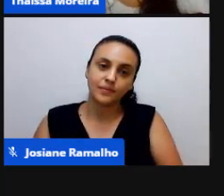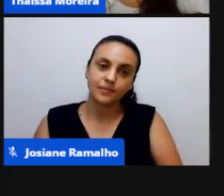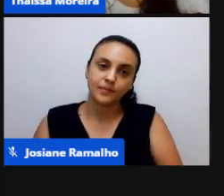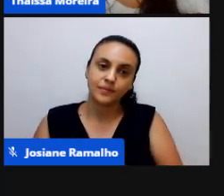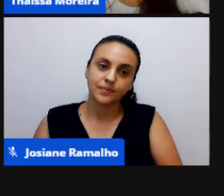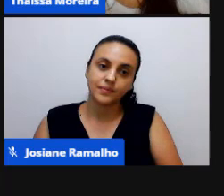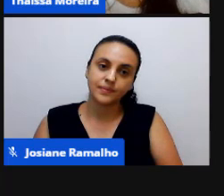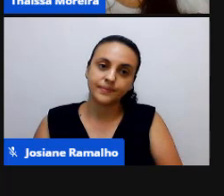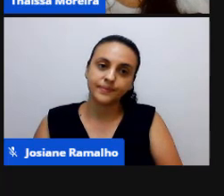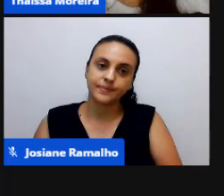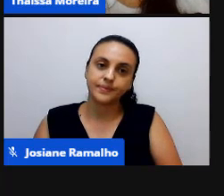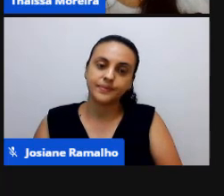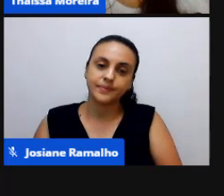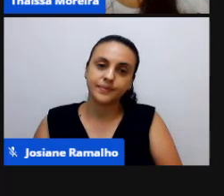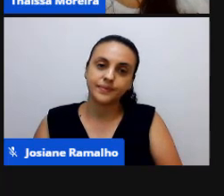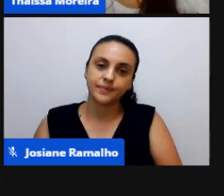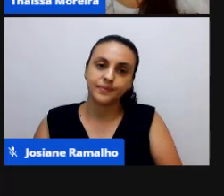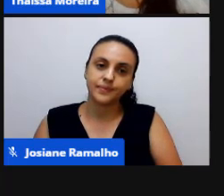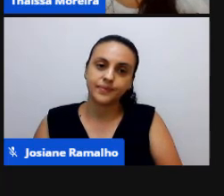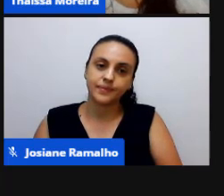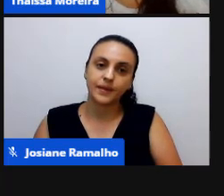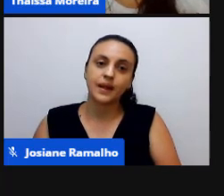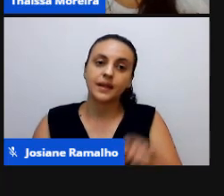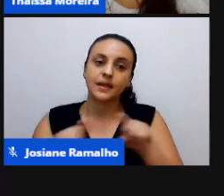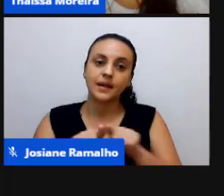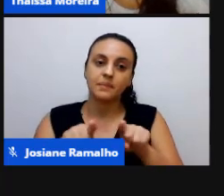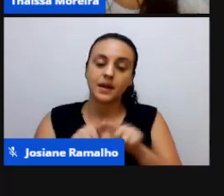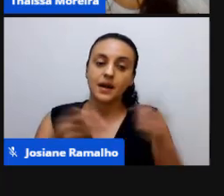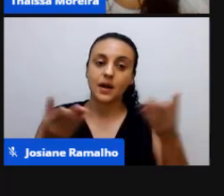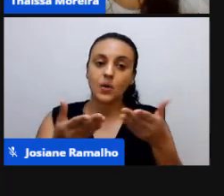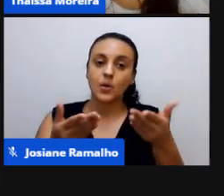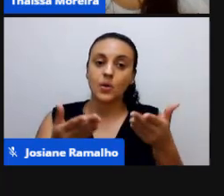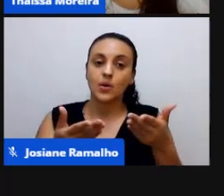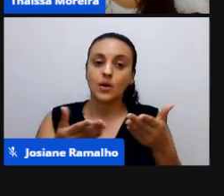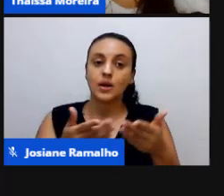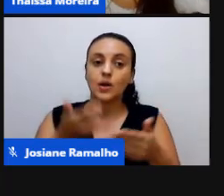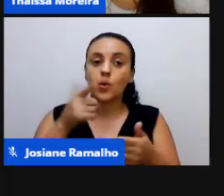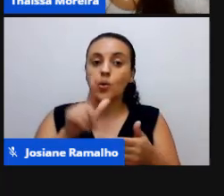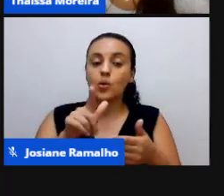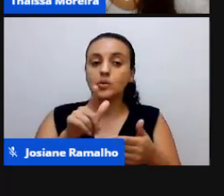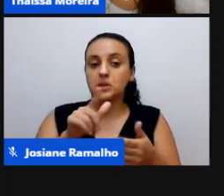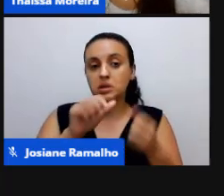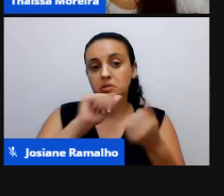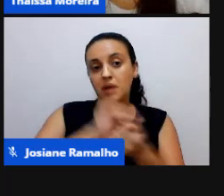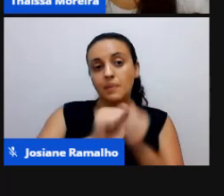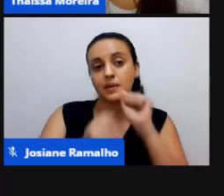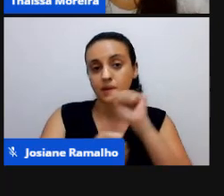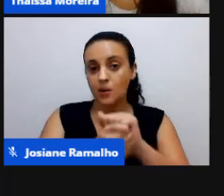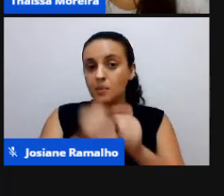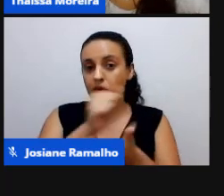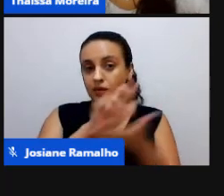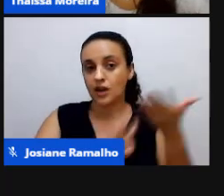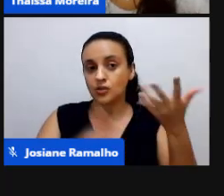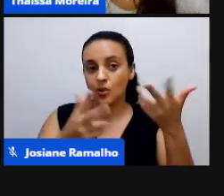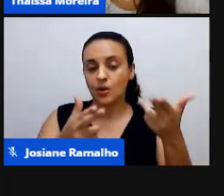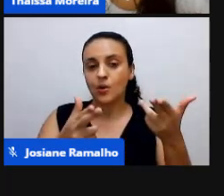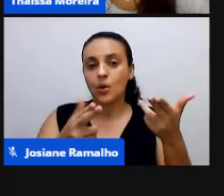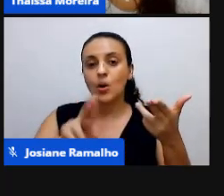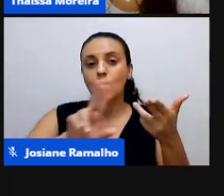slide, vocês têm uma outra possibilidade para a mesma atividade. Então, utilizando os